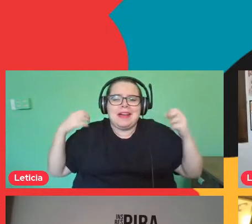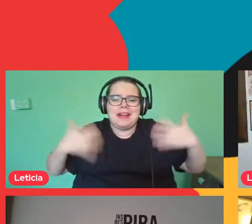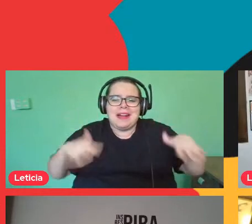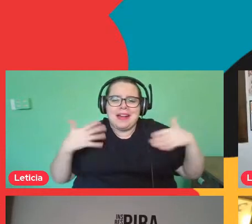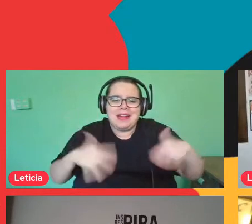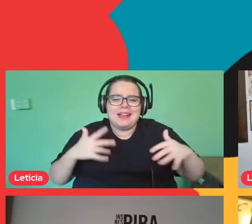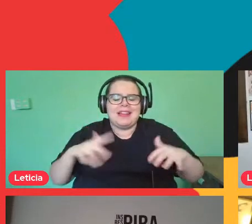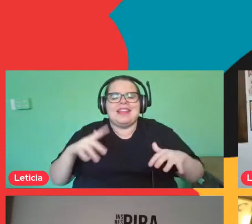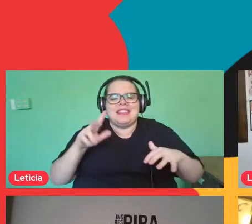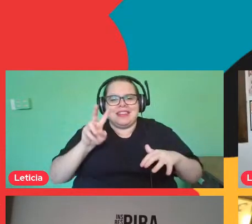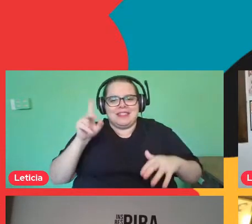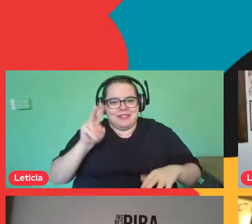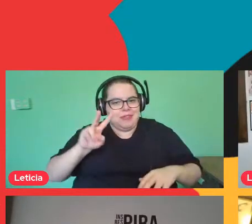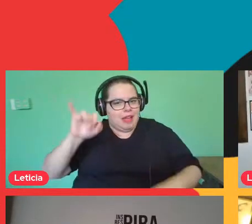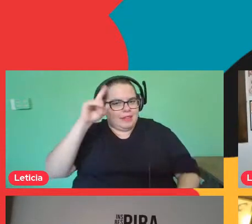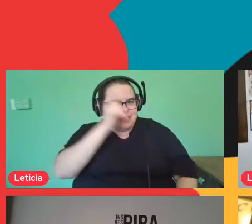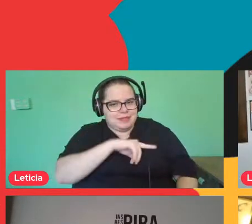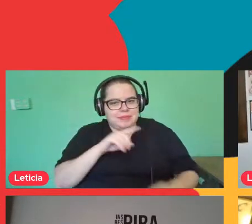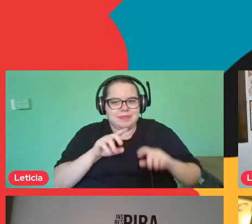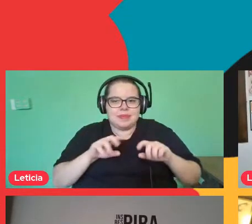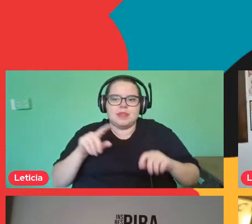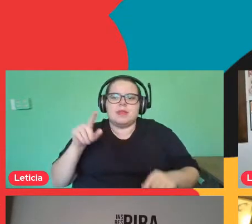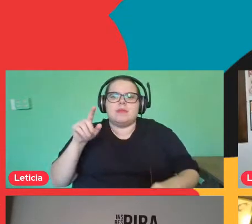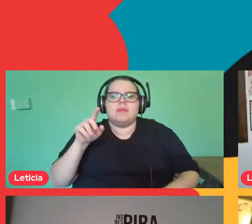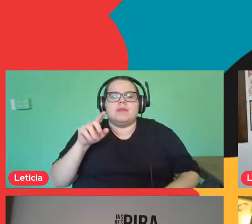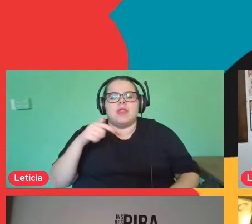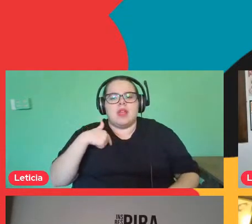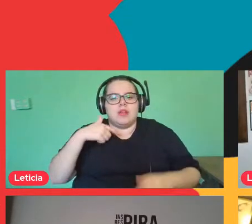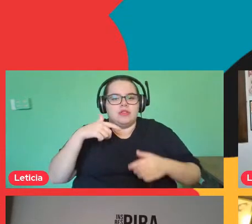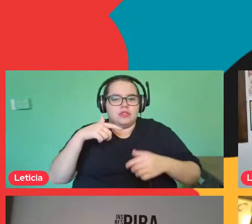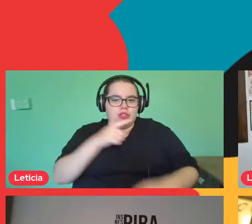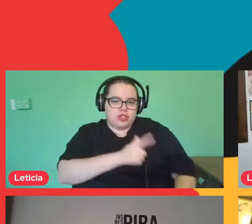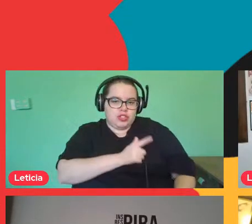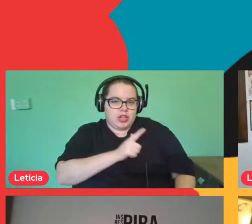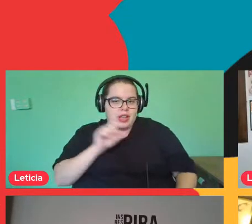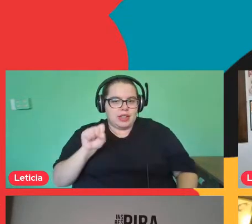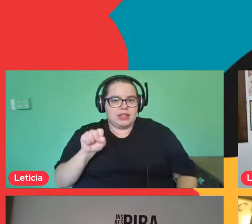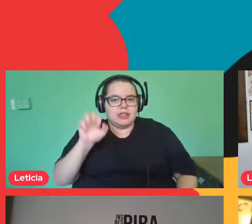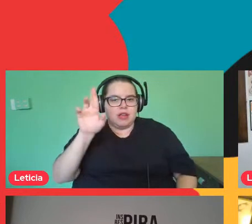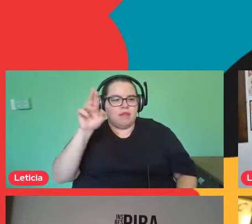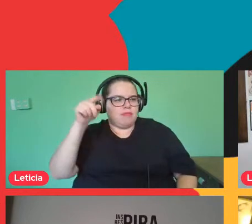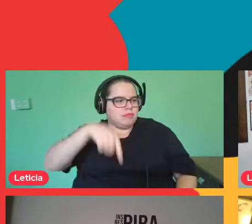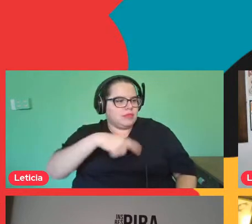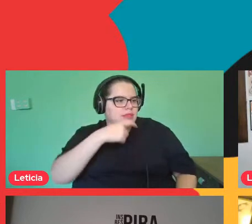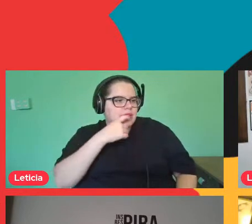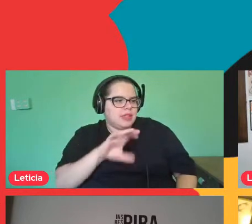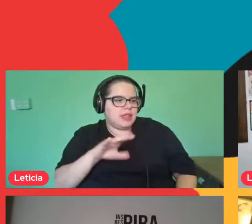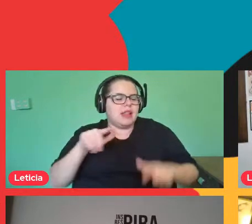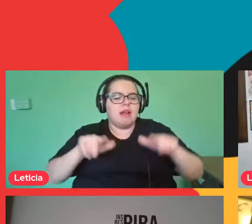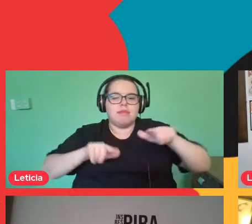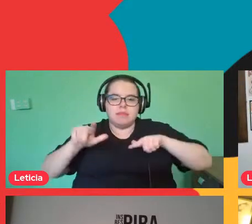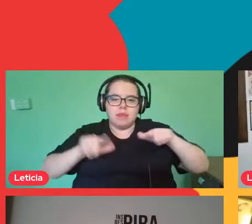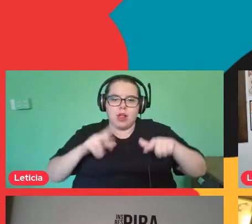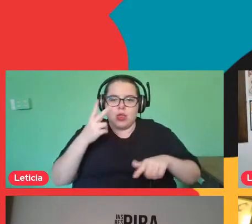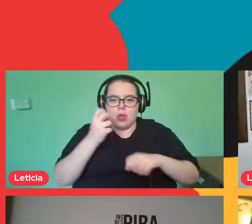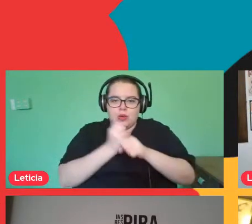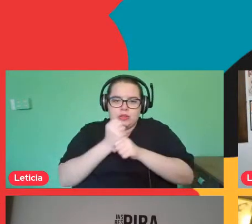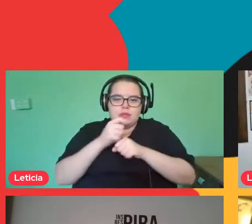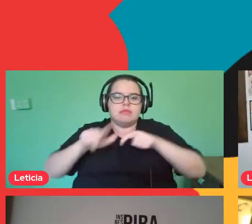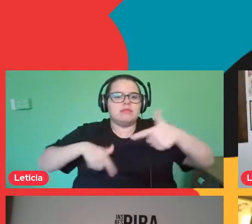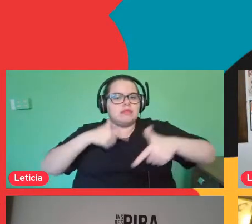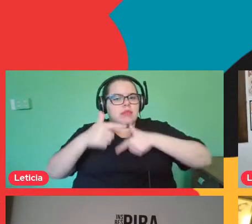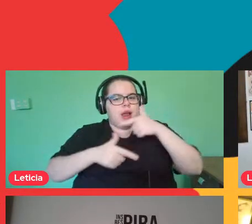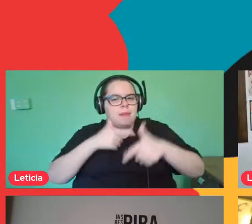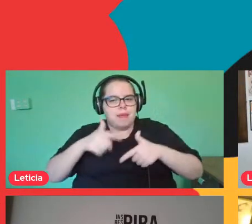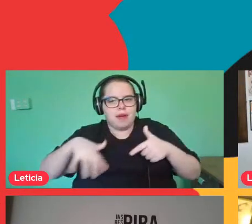e vai ser difícil hoje, mas tudo bem. Eu sou gerente sênior aqui na CIT. Estou aqui há 2 anos, eu atuo